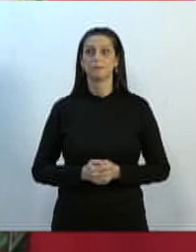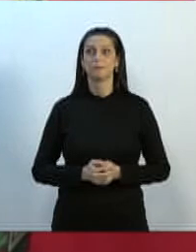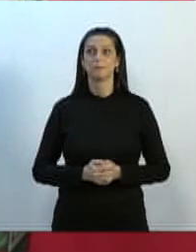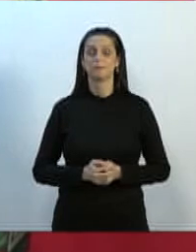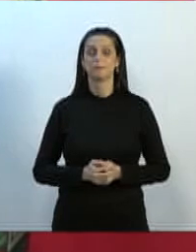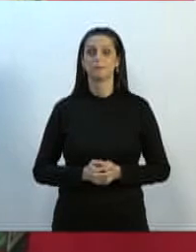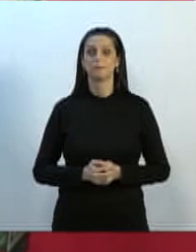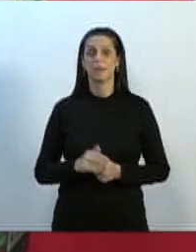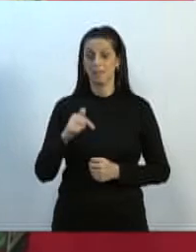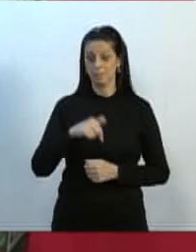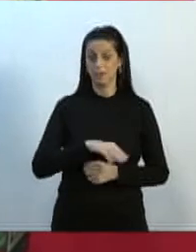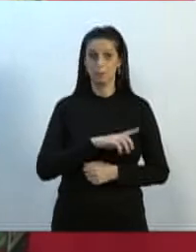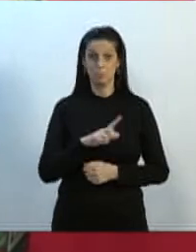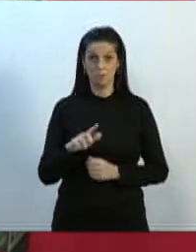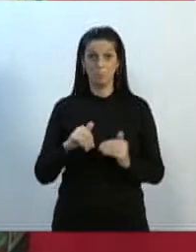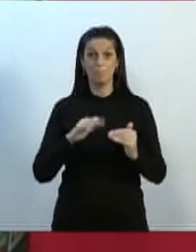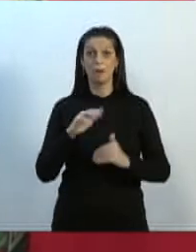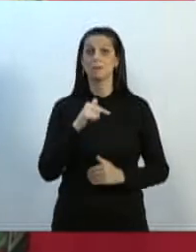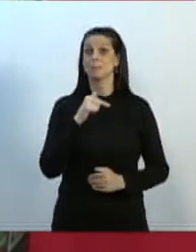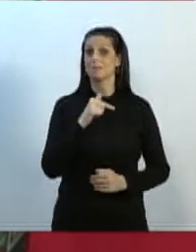na nossa cidade mais de